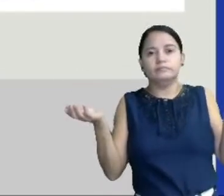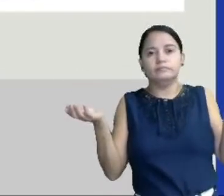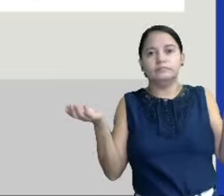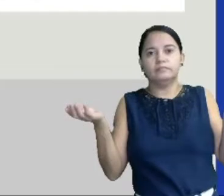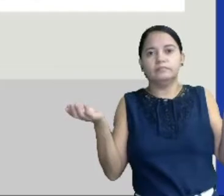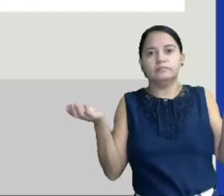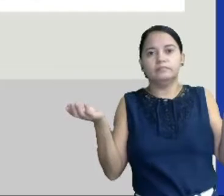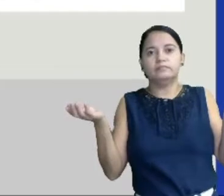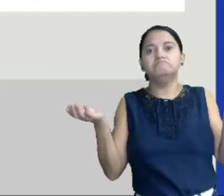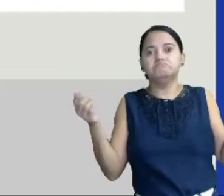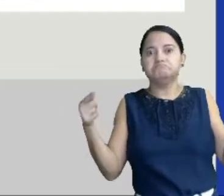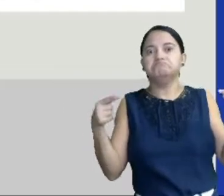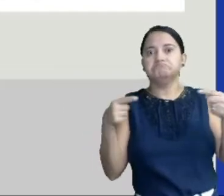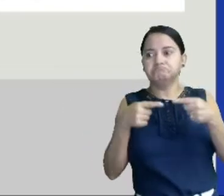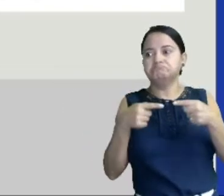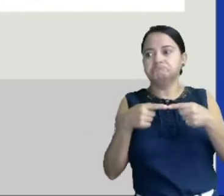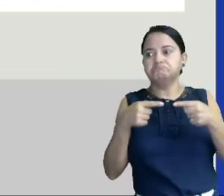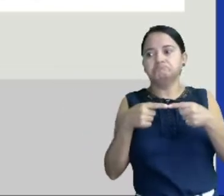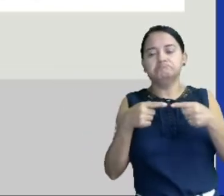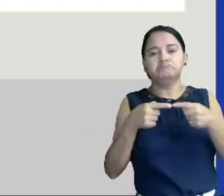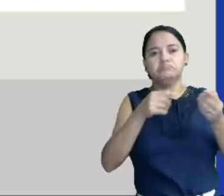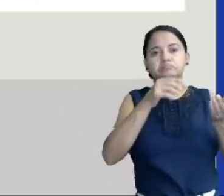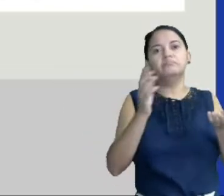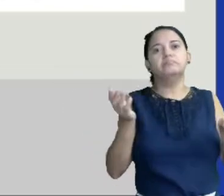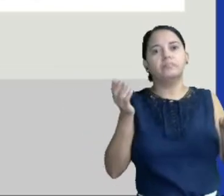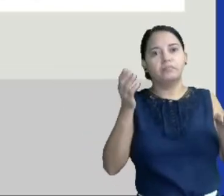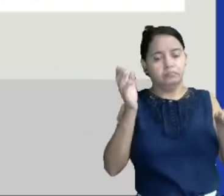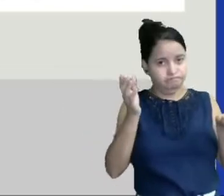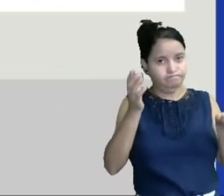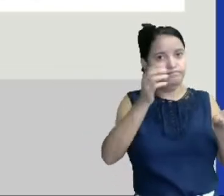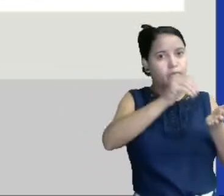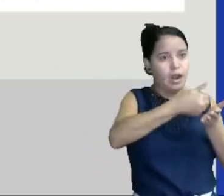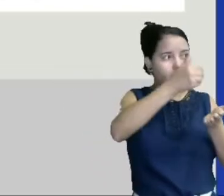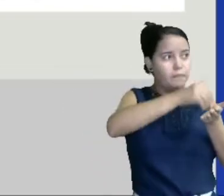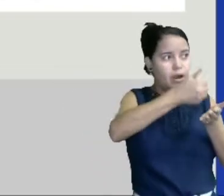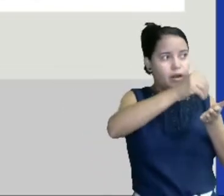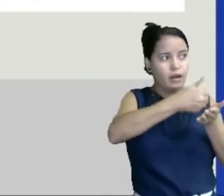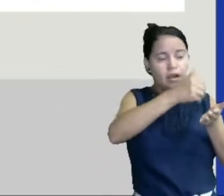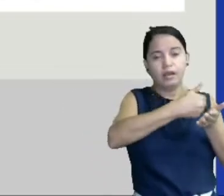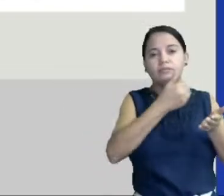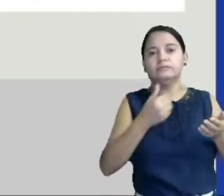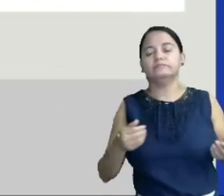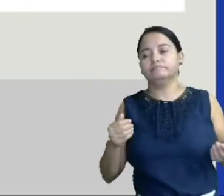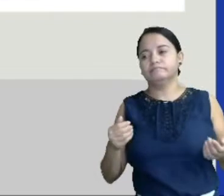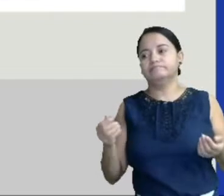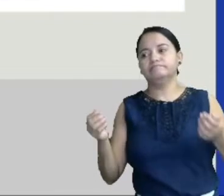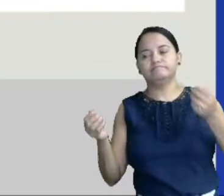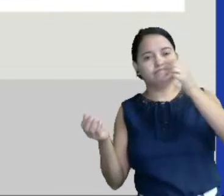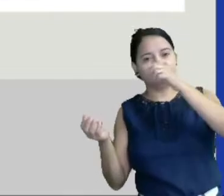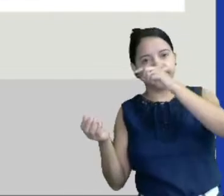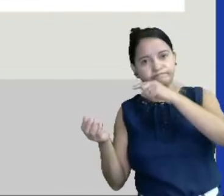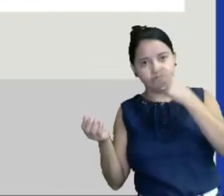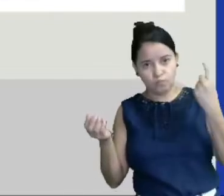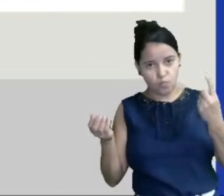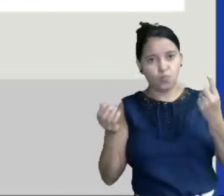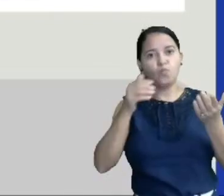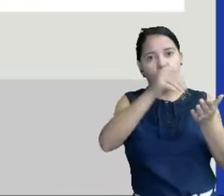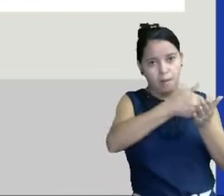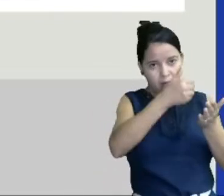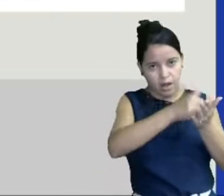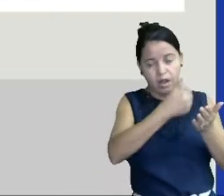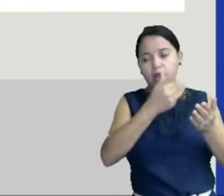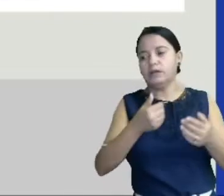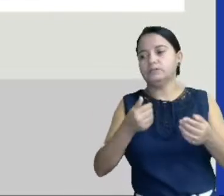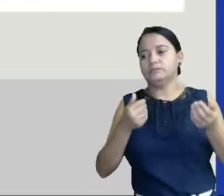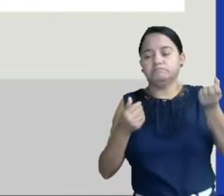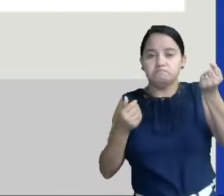equivale à soma dos pesos das Laranjas estão que a gente observa ir um abacate a